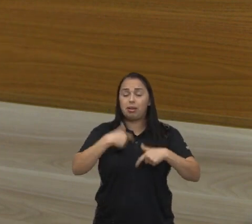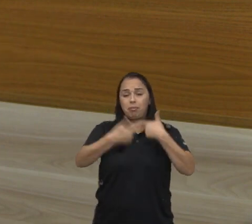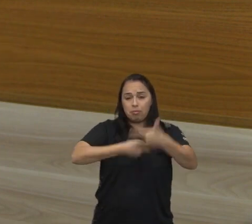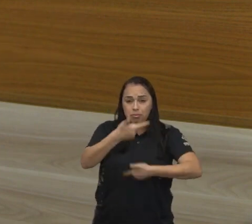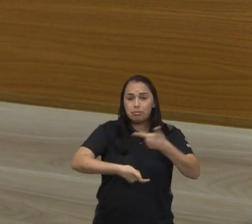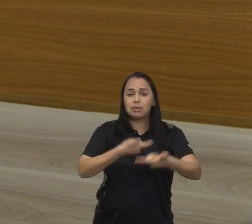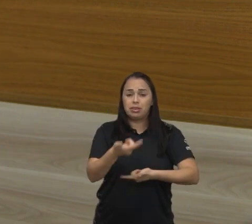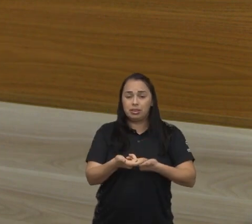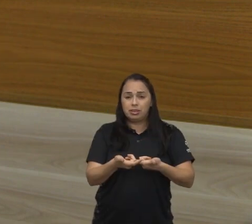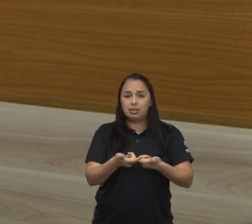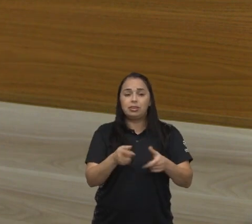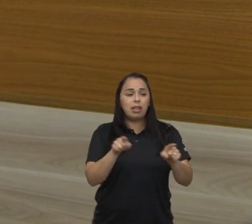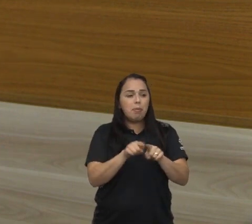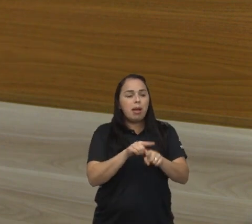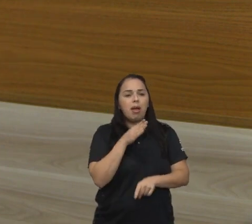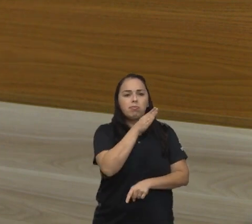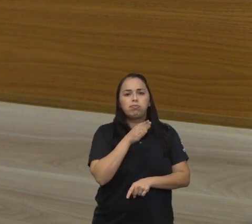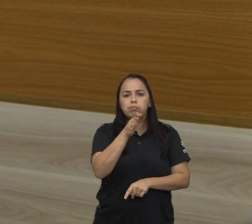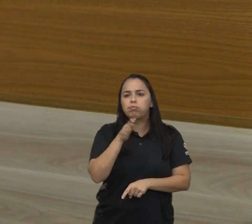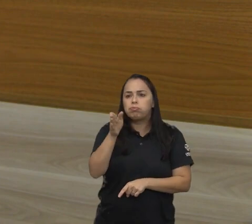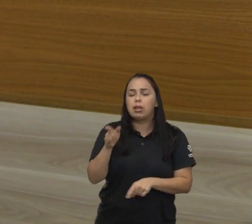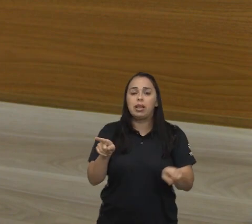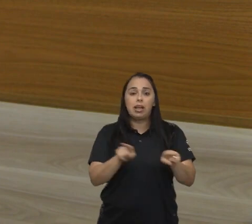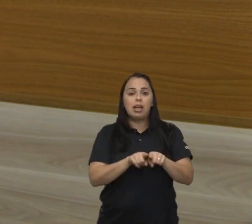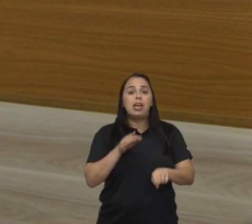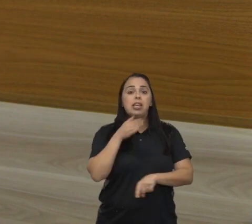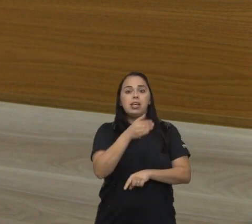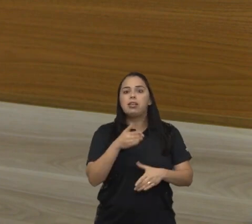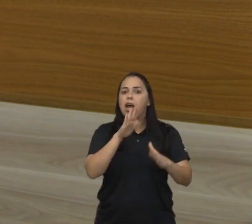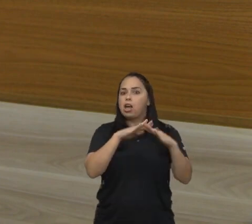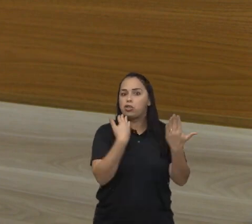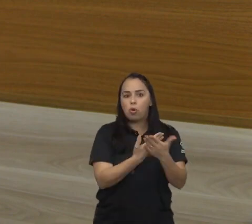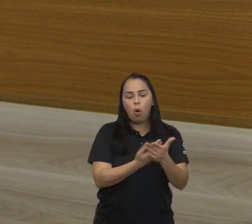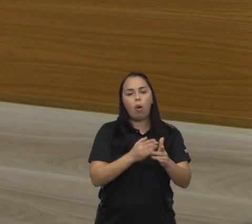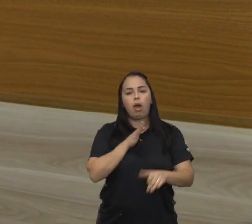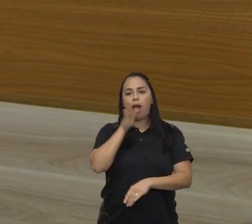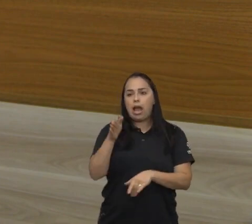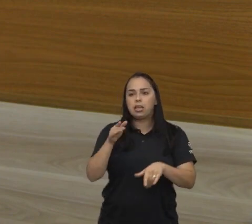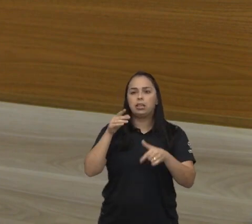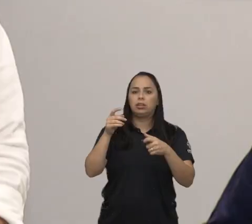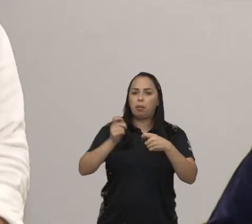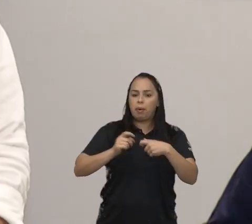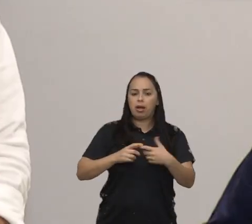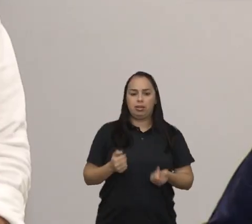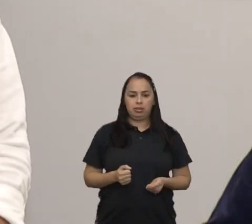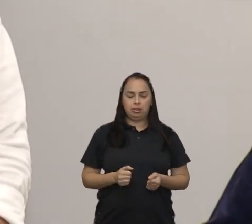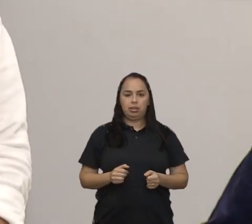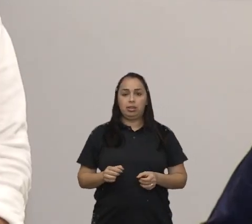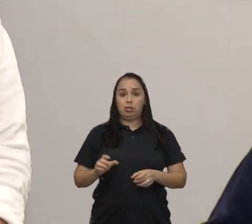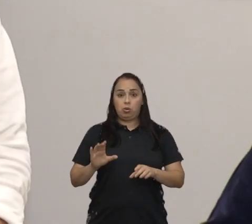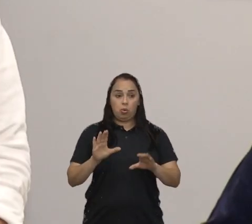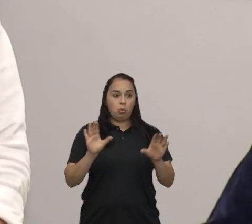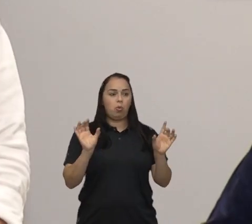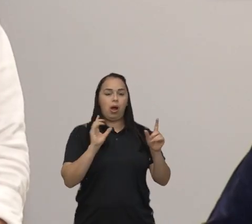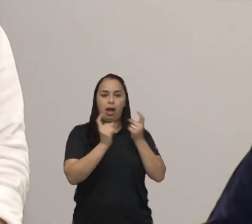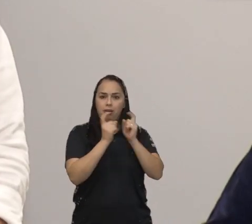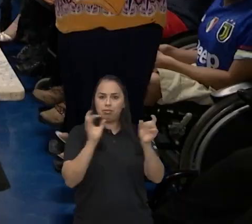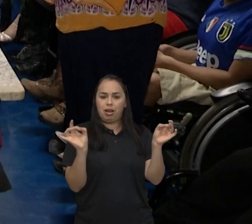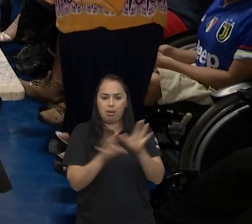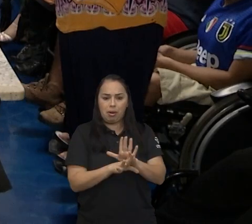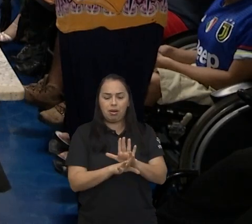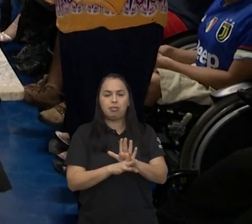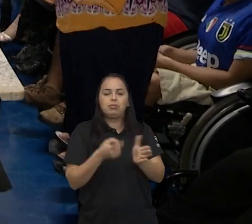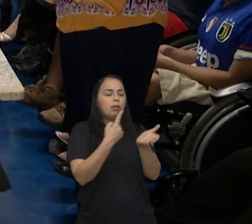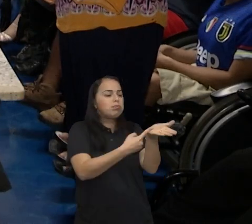ir para os seus compromissos, precisam ir para a escola, precisam de saúde. Ao final do encontro, os vereadores